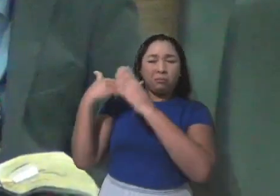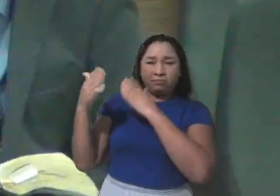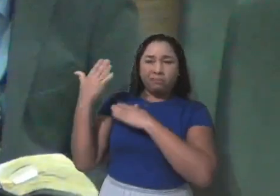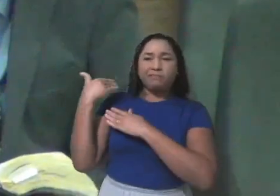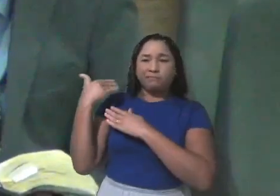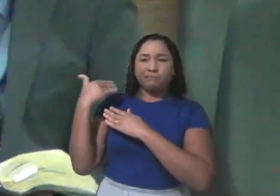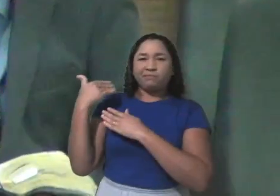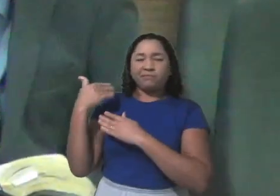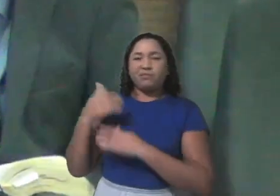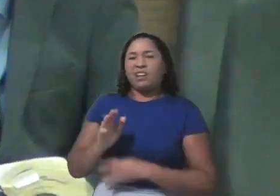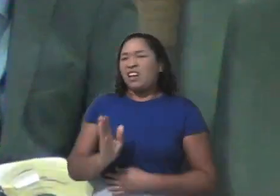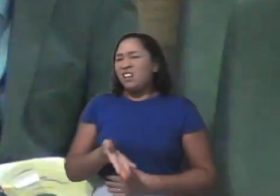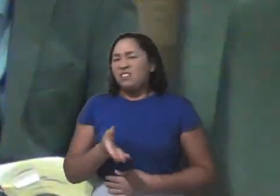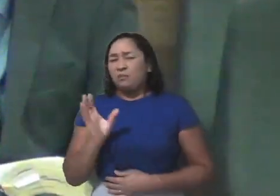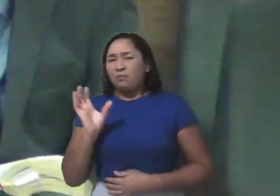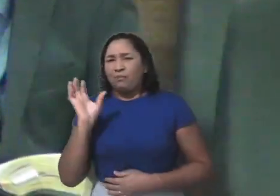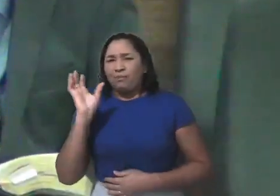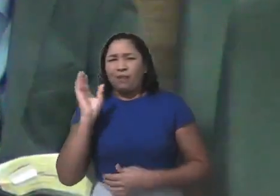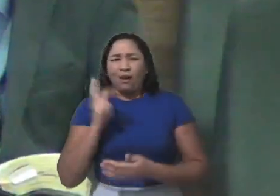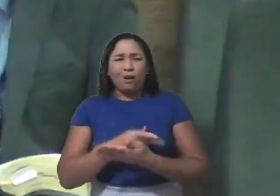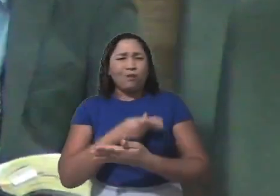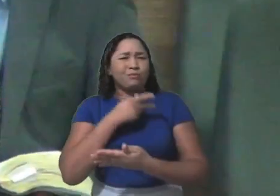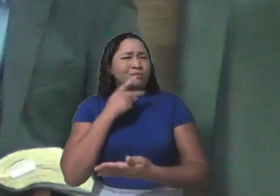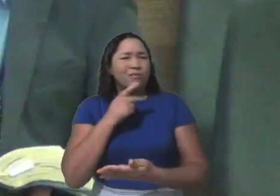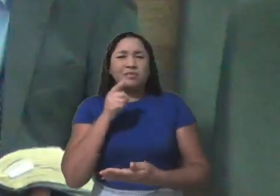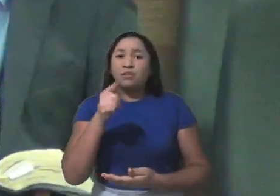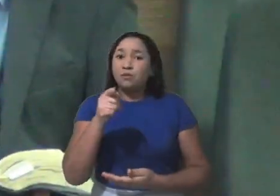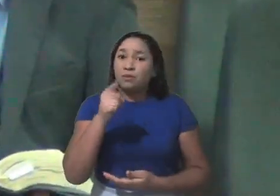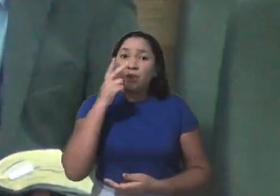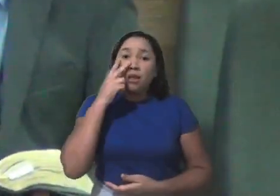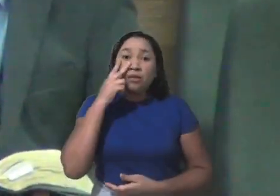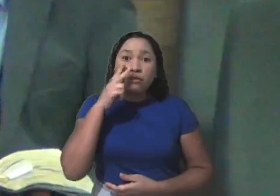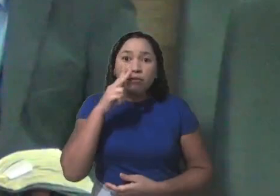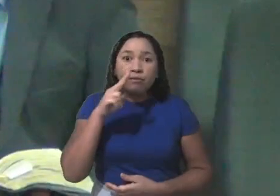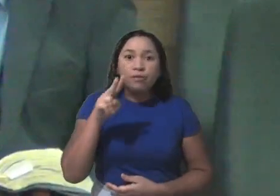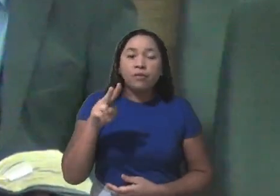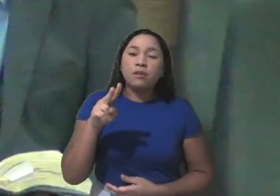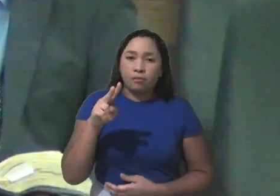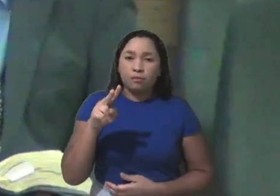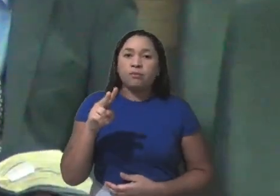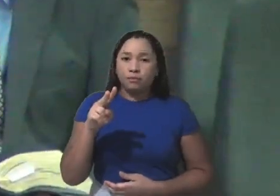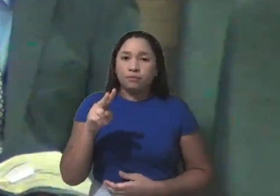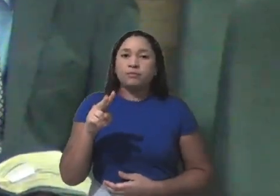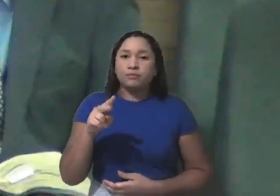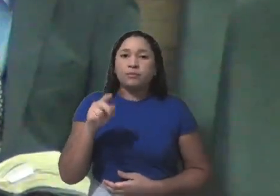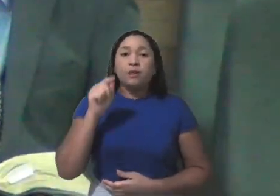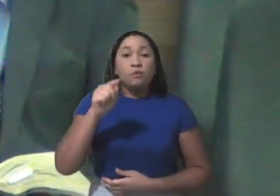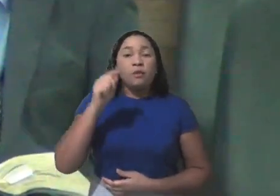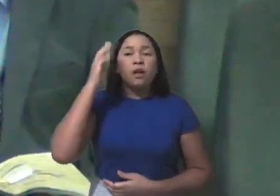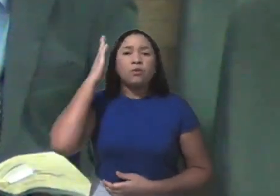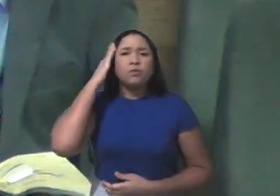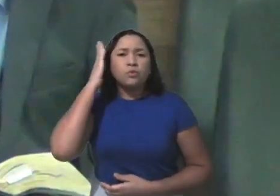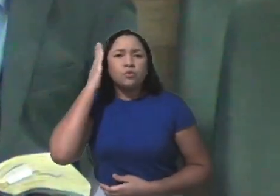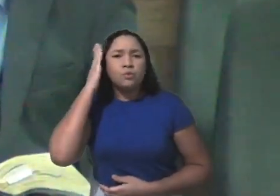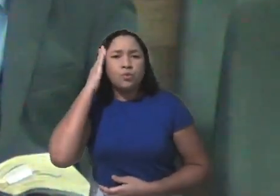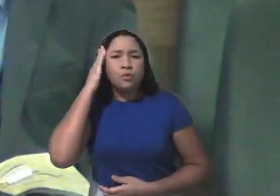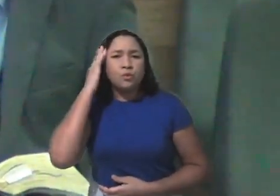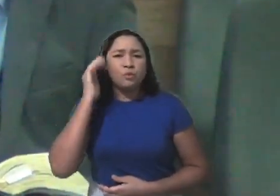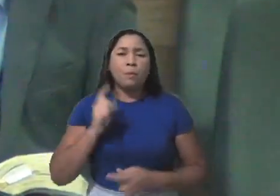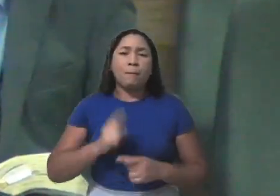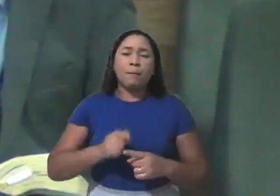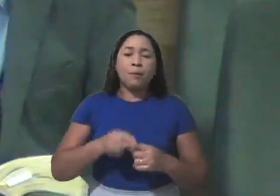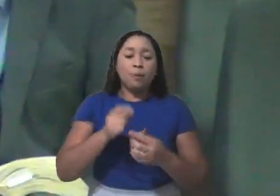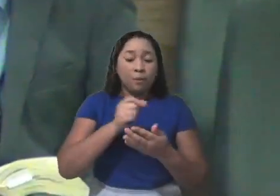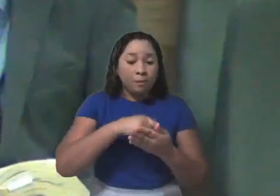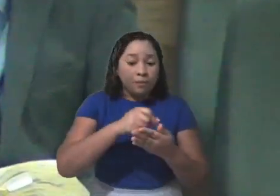ou seja, já aconteceram e você viu. Não viu, não só vê com os olhos, que você soube que estavam escritas.